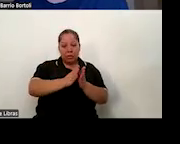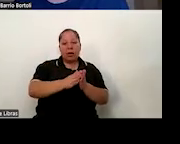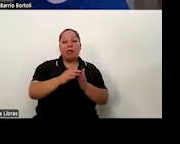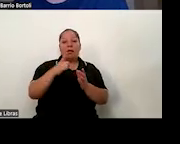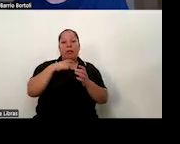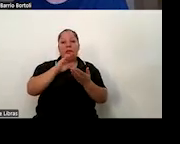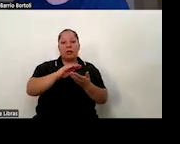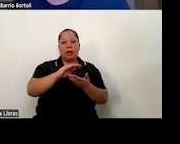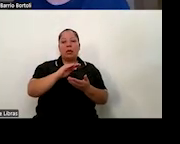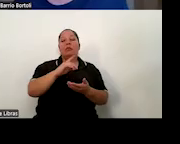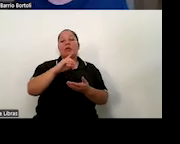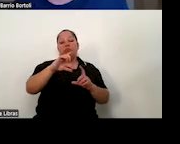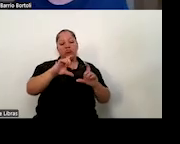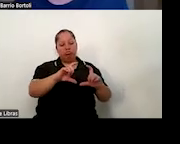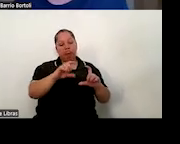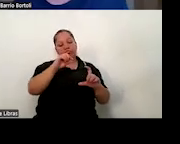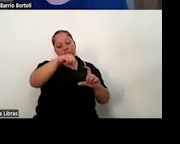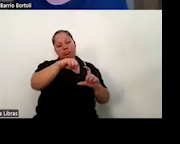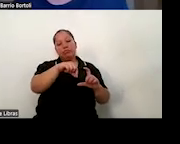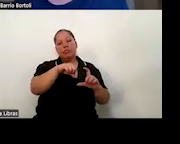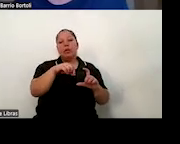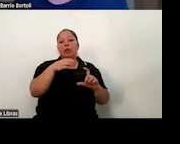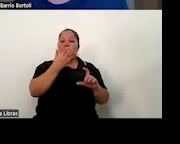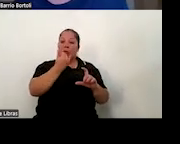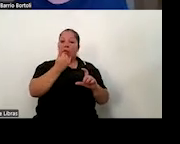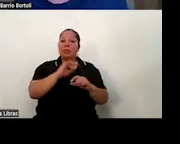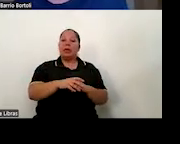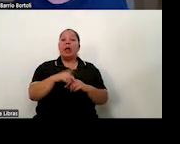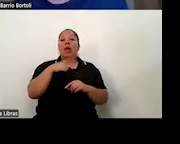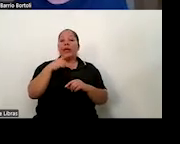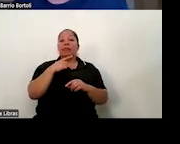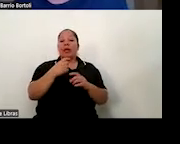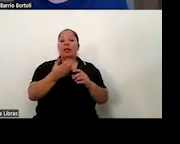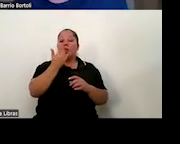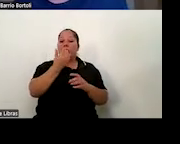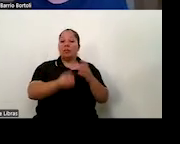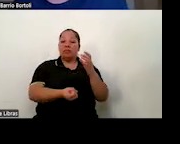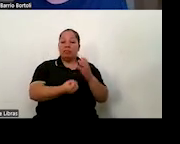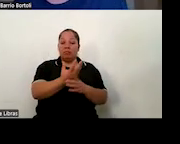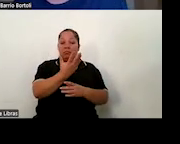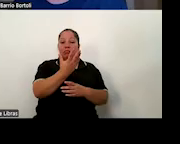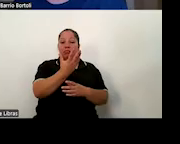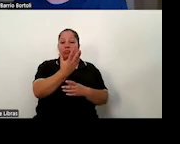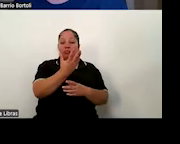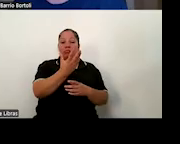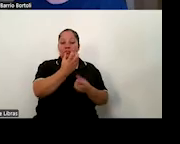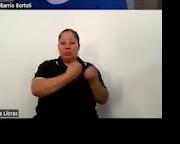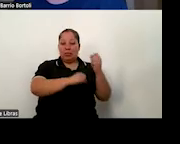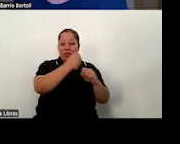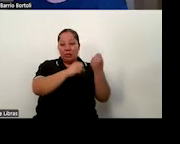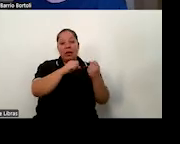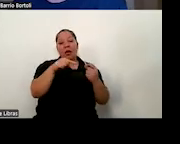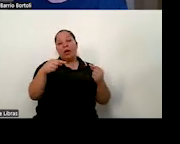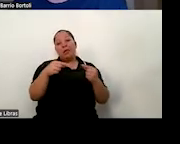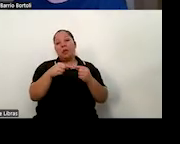compra um suquinho ali de pozinho, que não tem nada de abacaxi, só diz que tem, né? É a mesma coisa com o milho, para o milho em